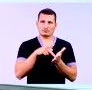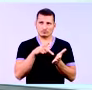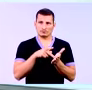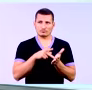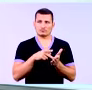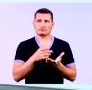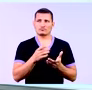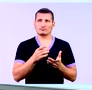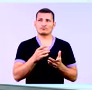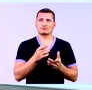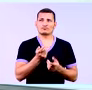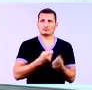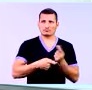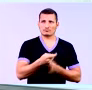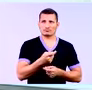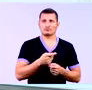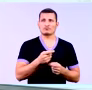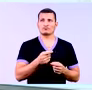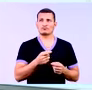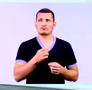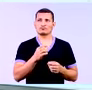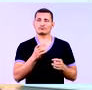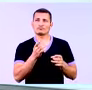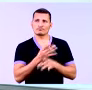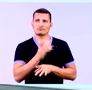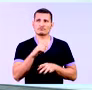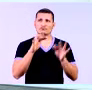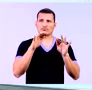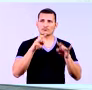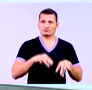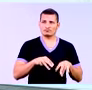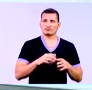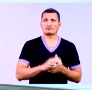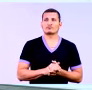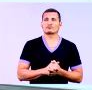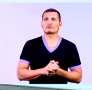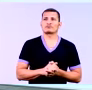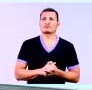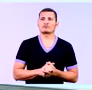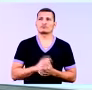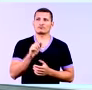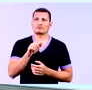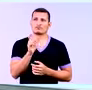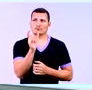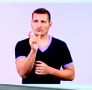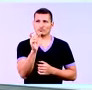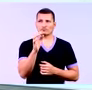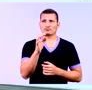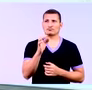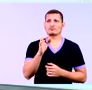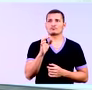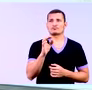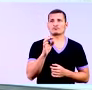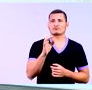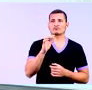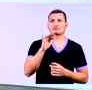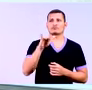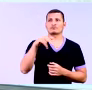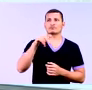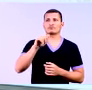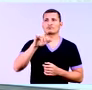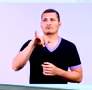transação foi compromissada. A transação foi finalizada com sucesso. Tá? Esse é o termo para transação finalizada